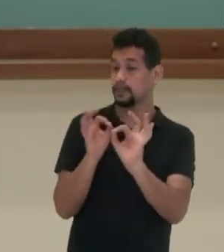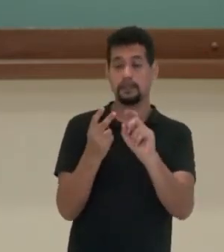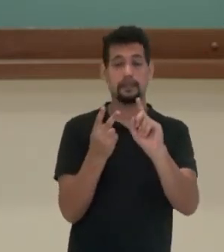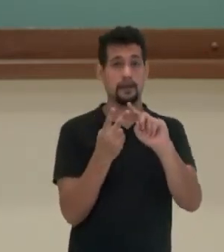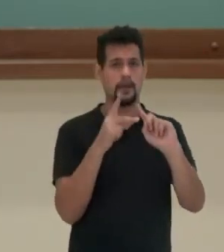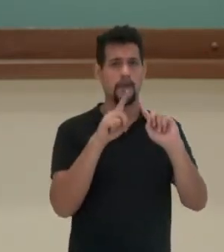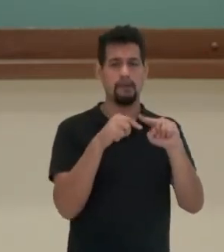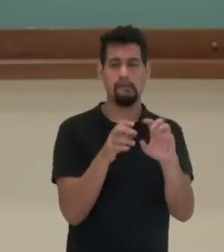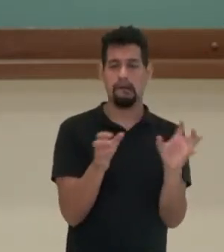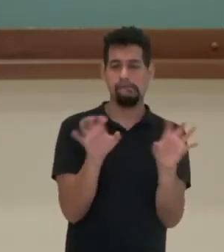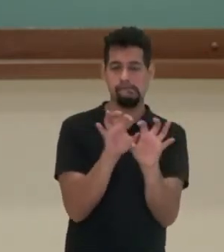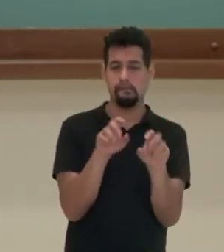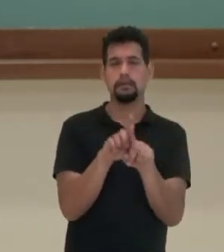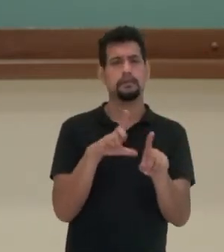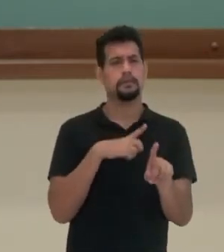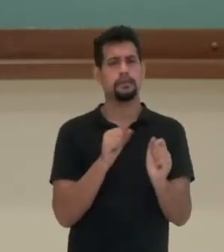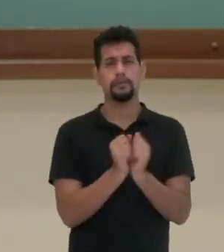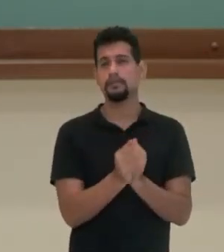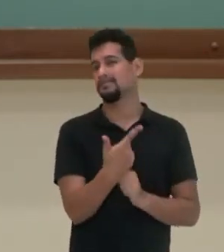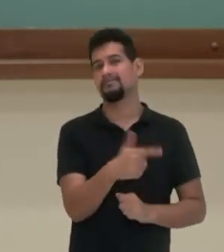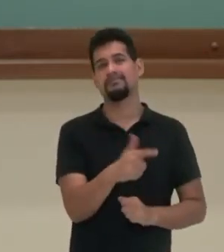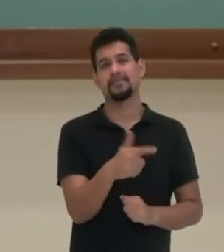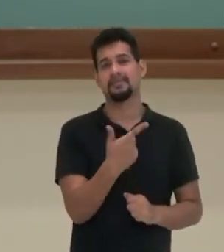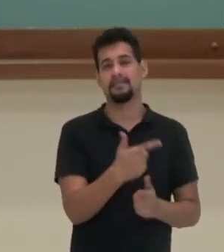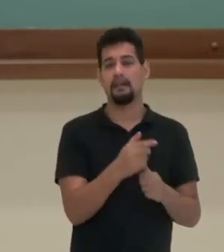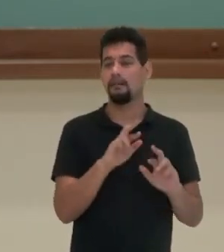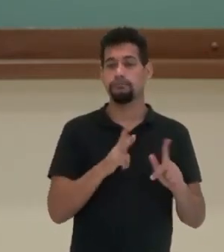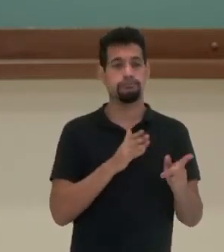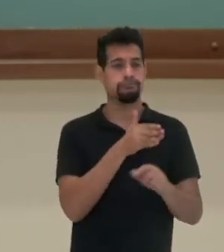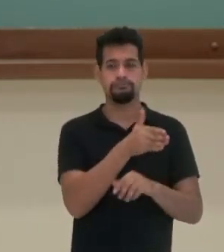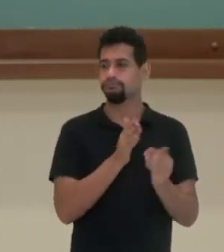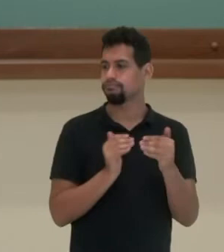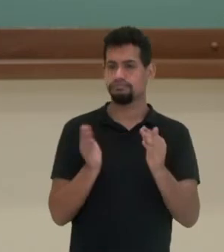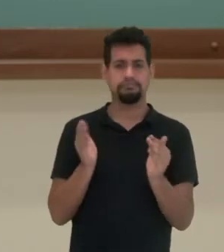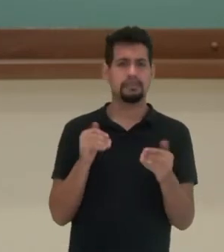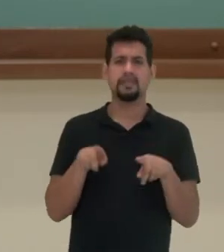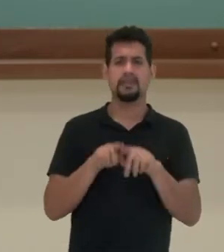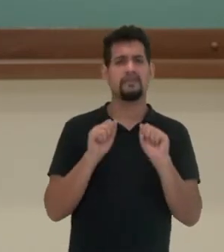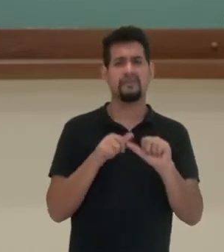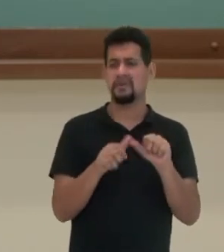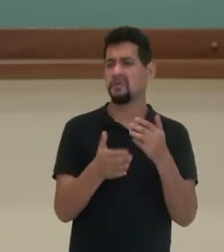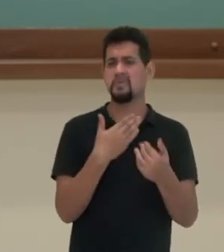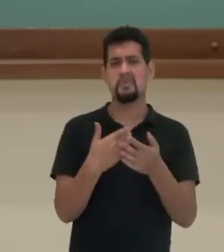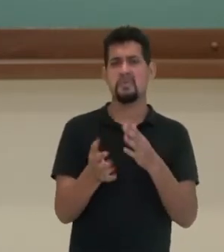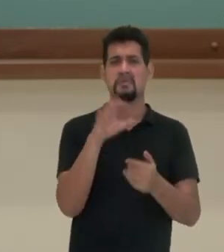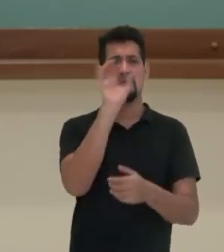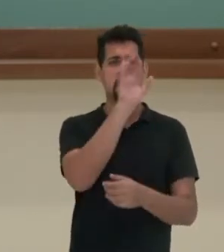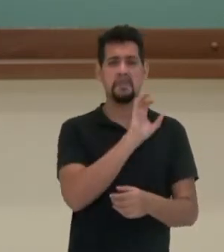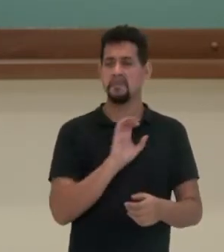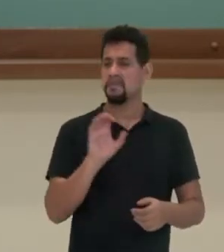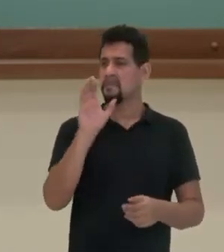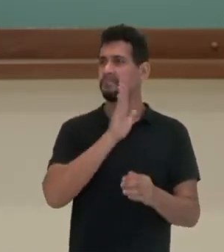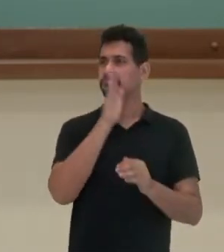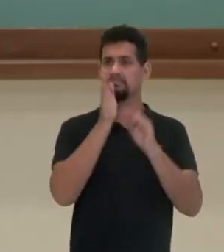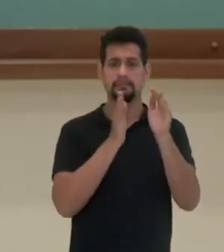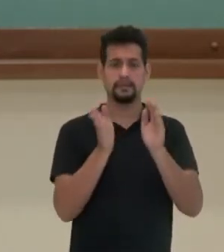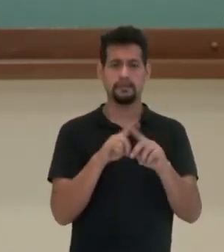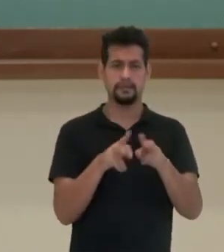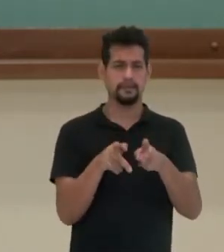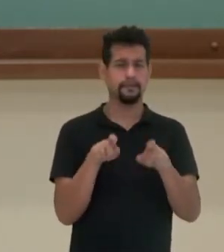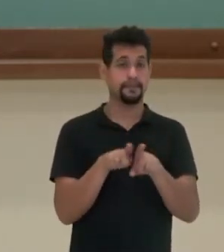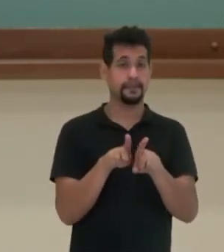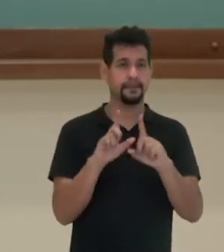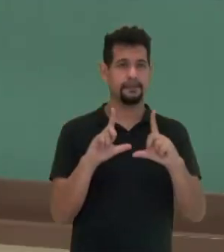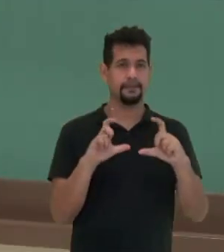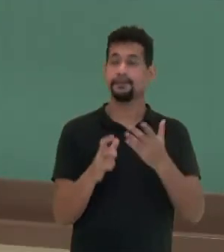que estão em volta dele não tem muita direção, elas podem ficar em qualquer direção. Então, observem aqui